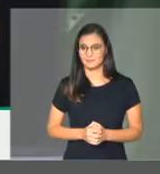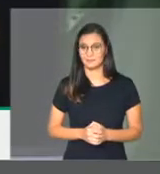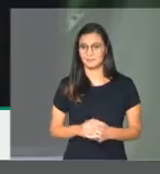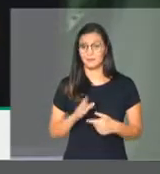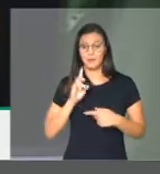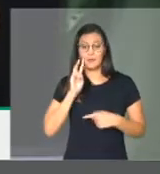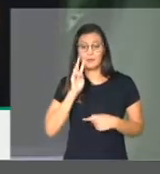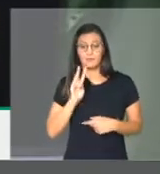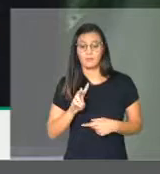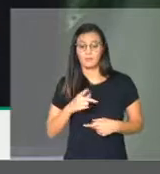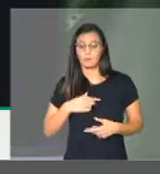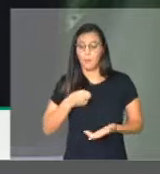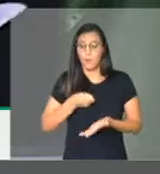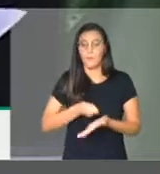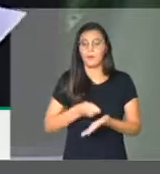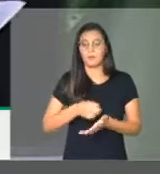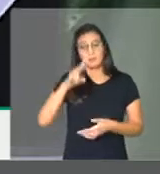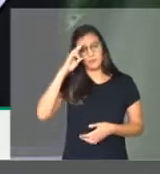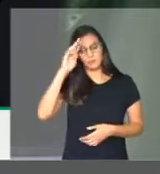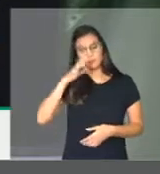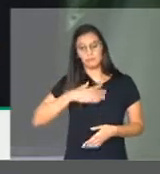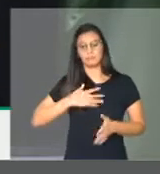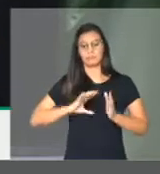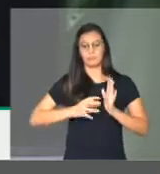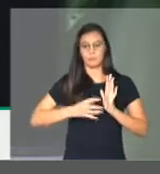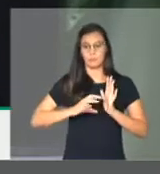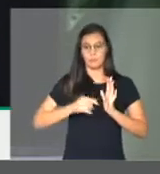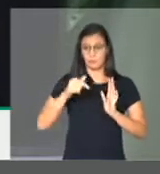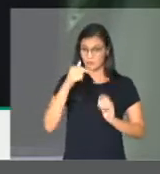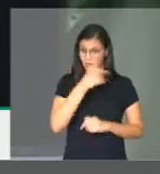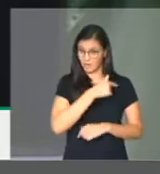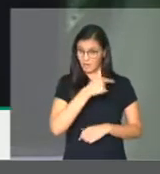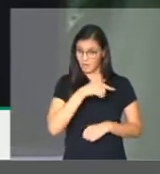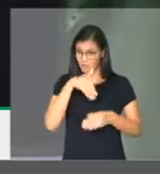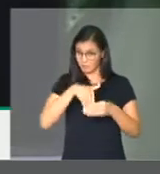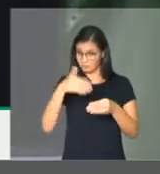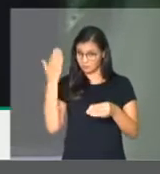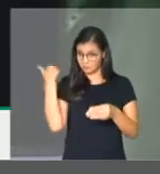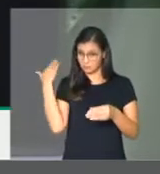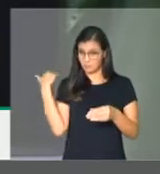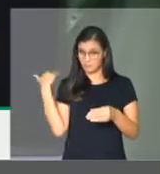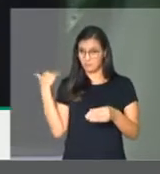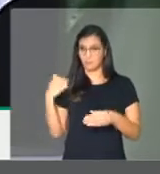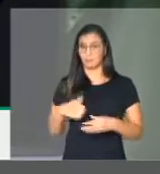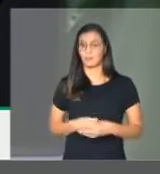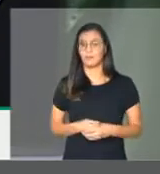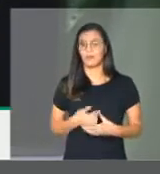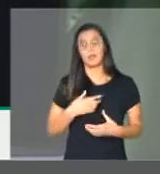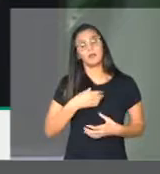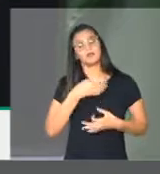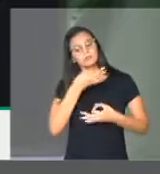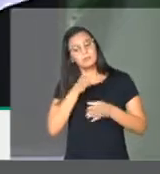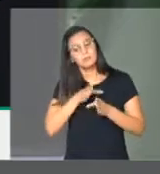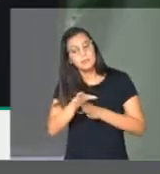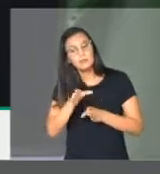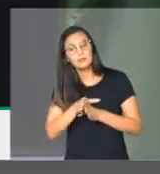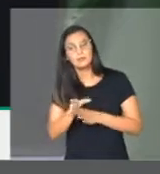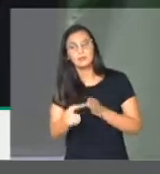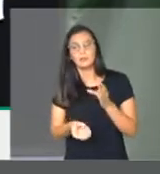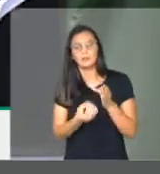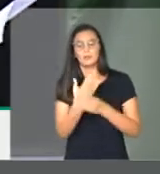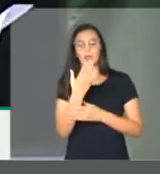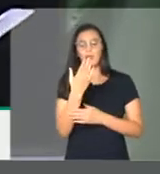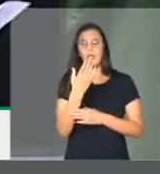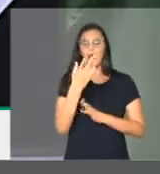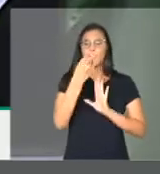na obrigação de relembrar que o meu partido, naquela eleição, se dispunha a sugerir caminhos e um projeto